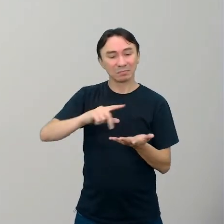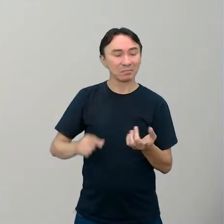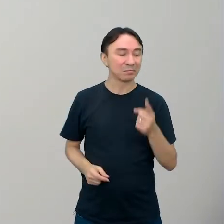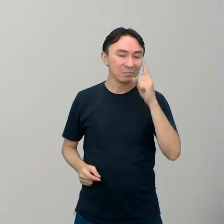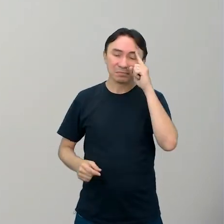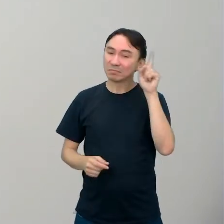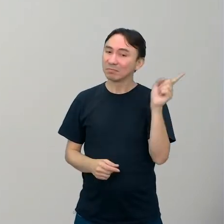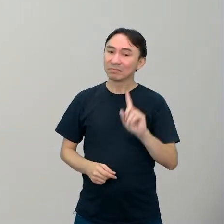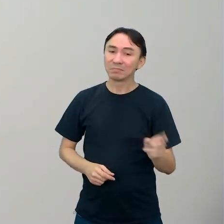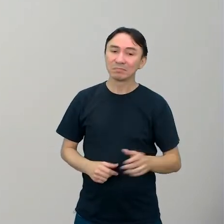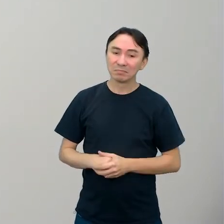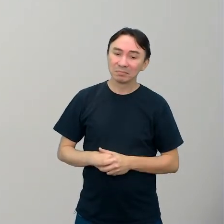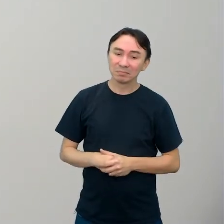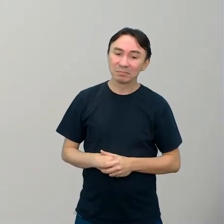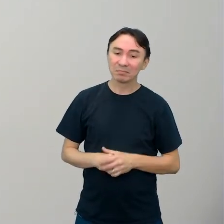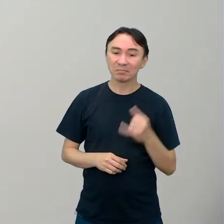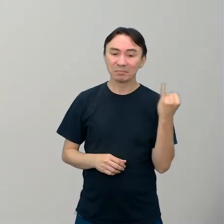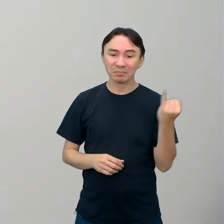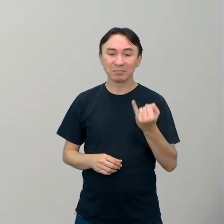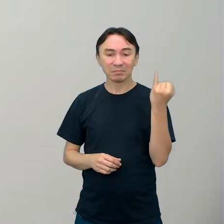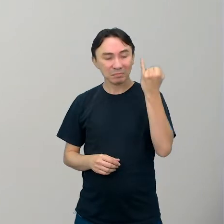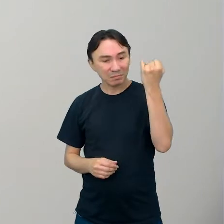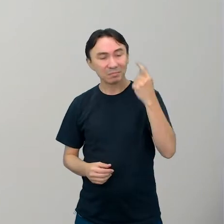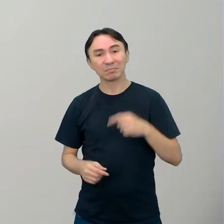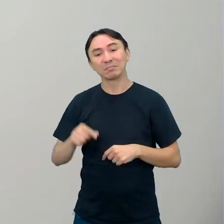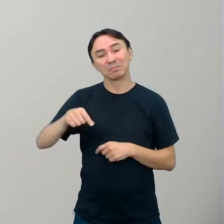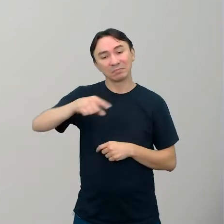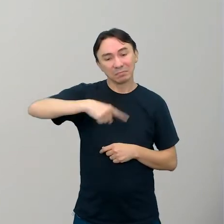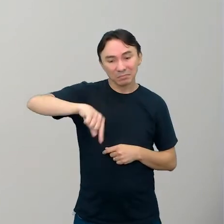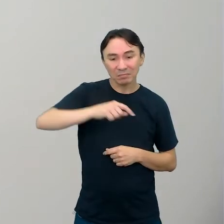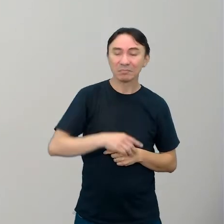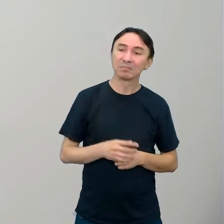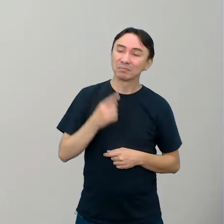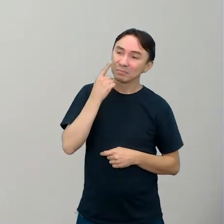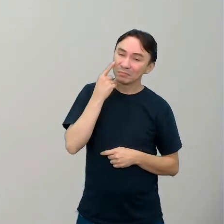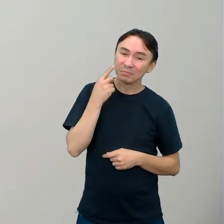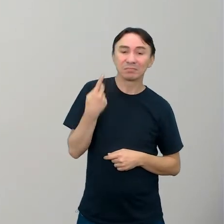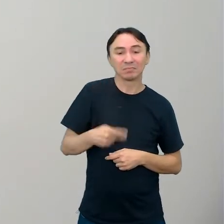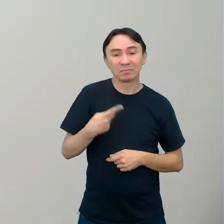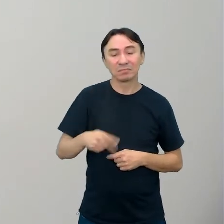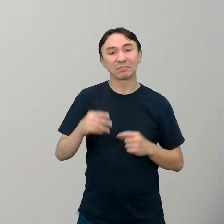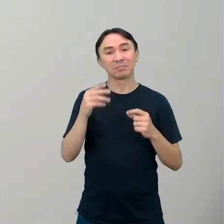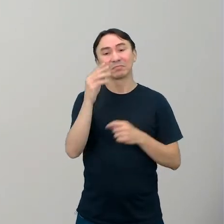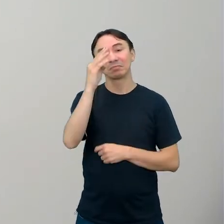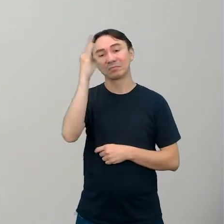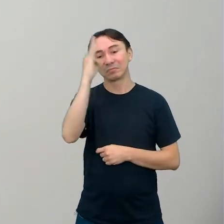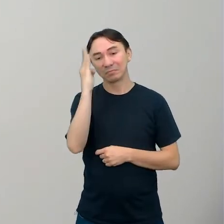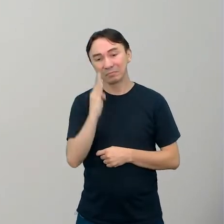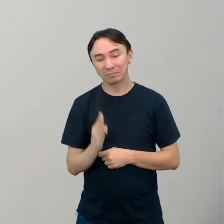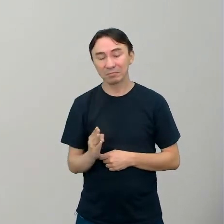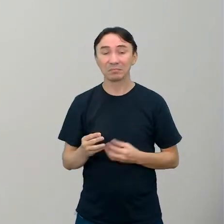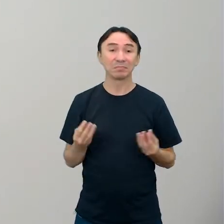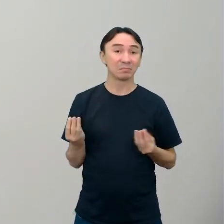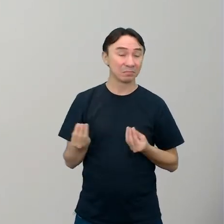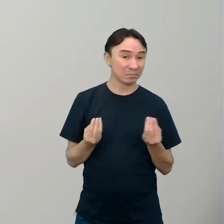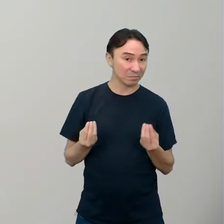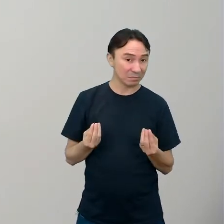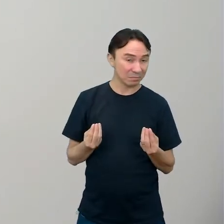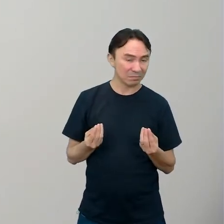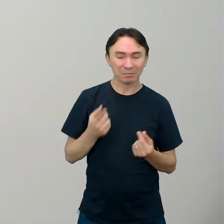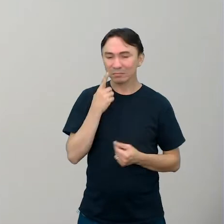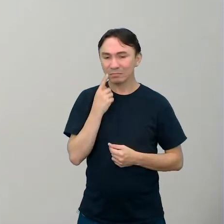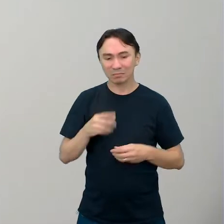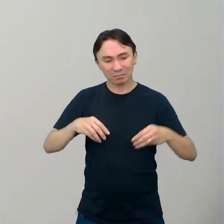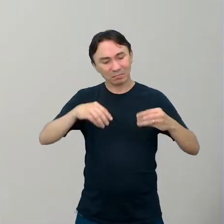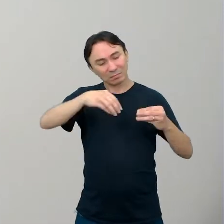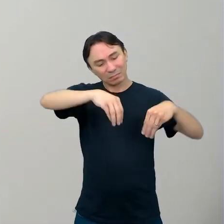né? Justamente para a gente conseguir saber também no nosso Brasil, né? No nosso país, quais são os tipos de solo, né, que a